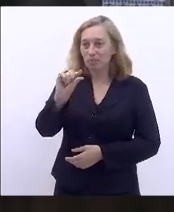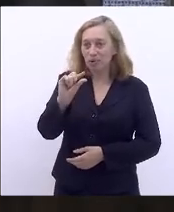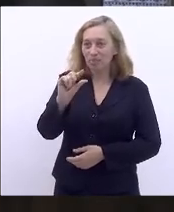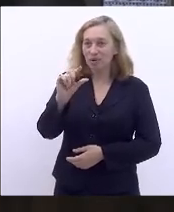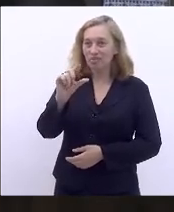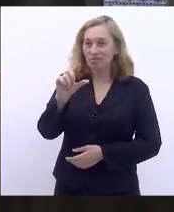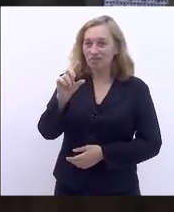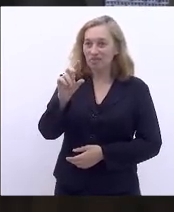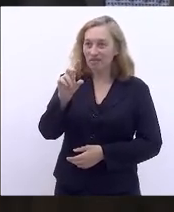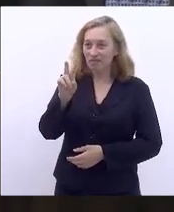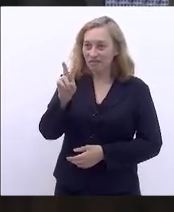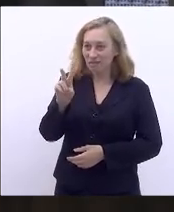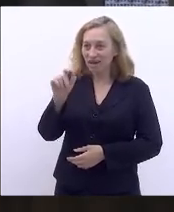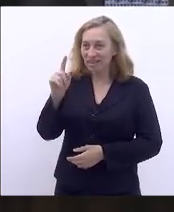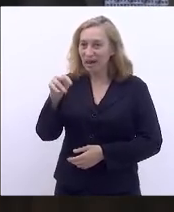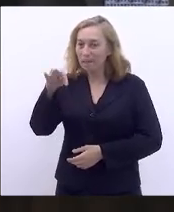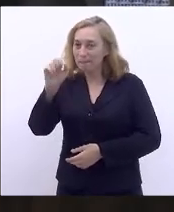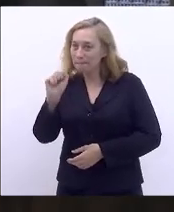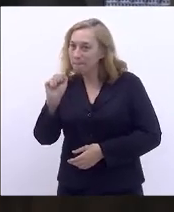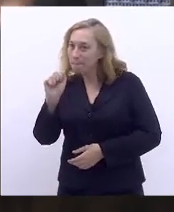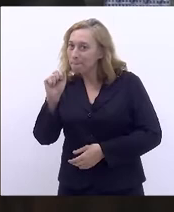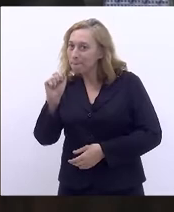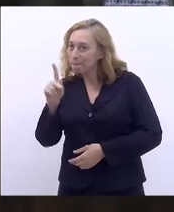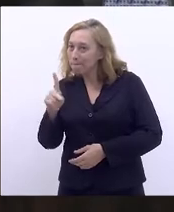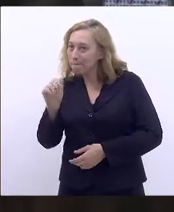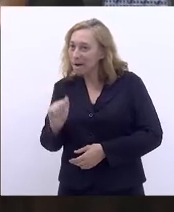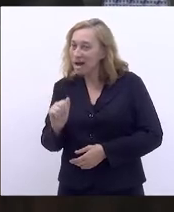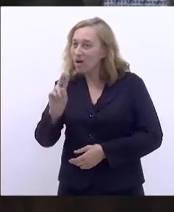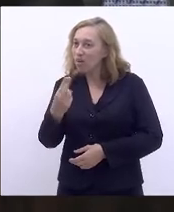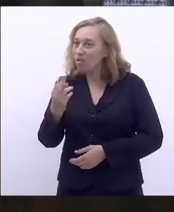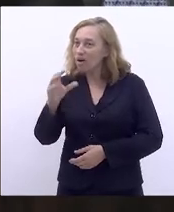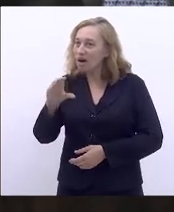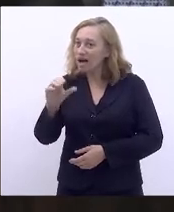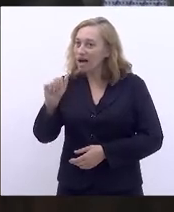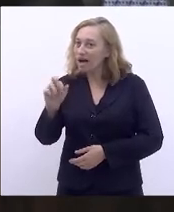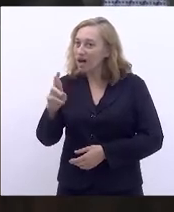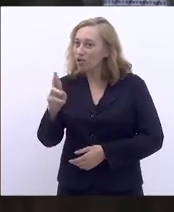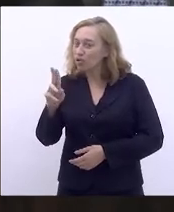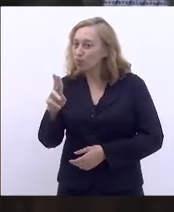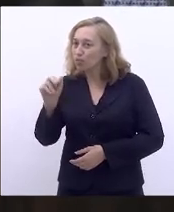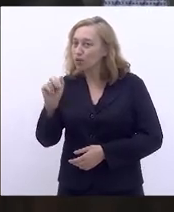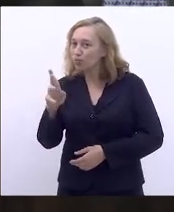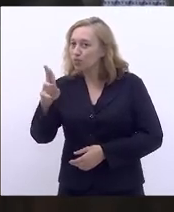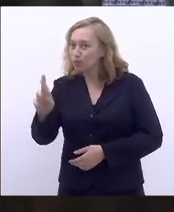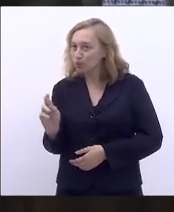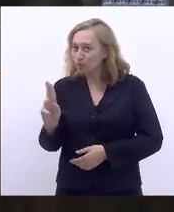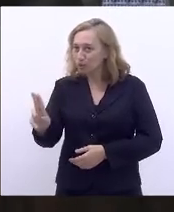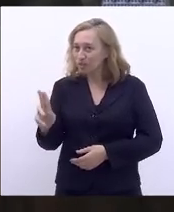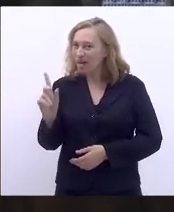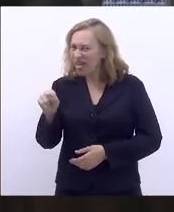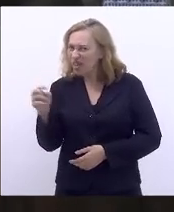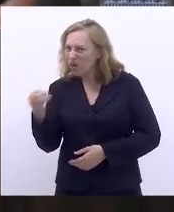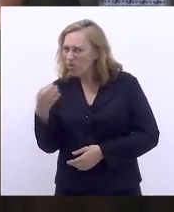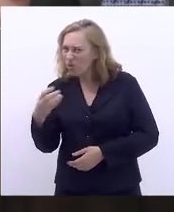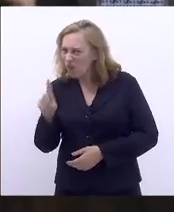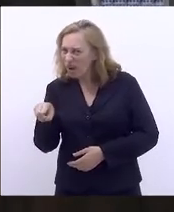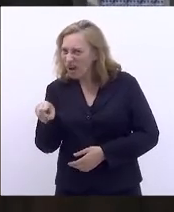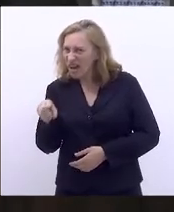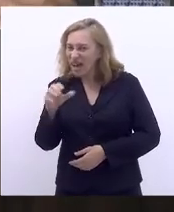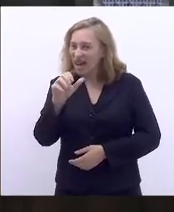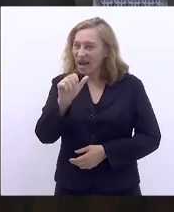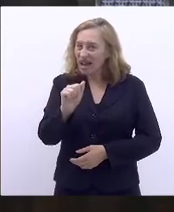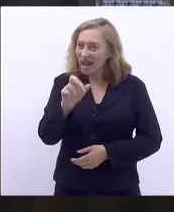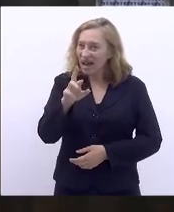caruru. Tem uma coisa, não, são comidas baianas, mas daí é uma novidade, né? Um acarajé